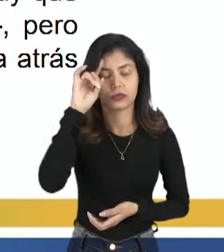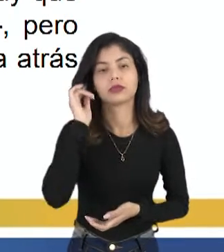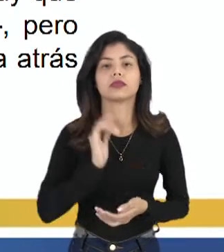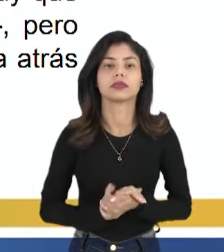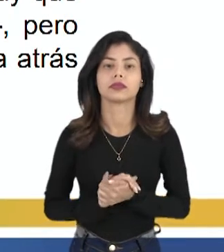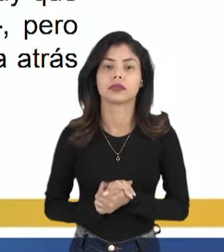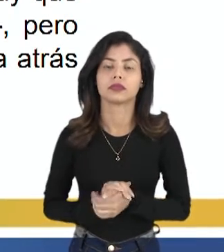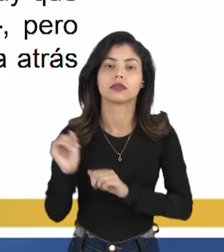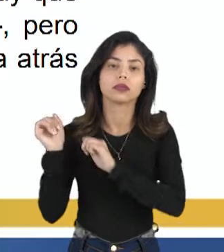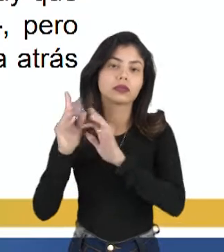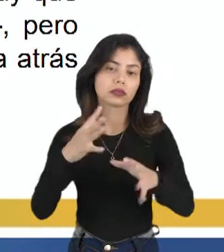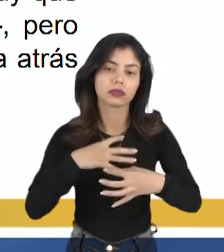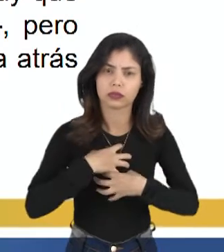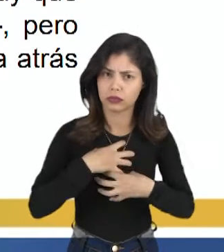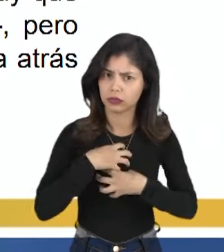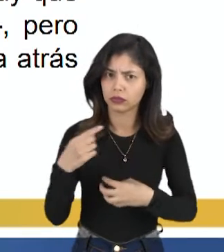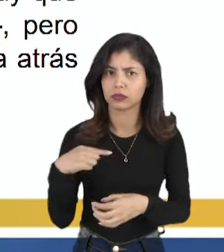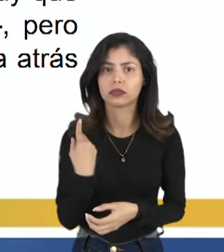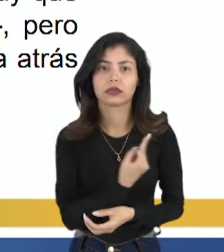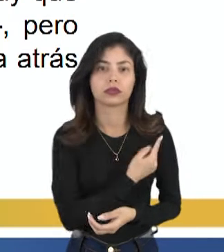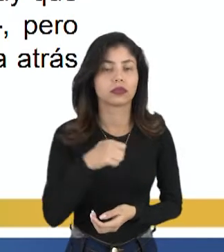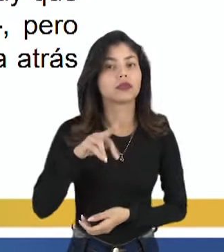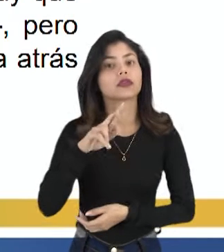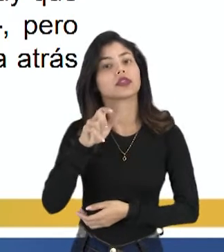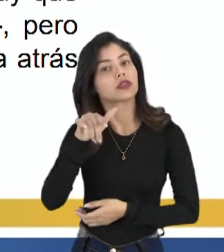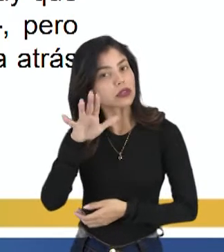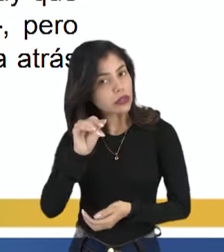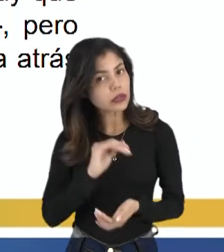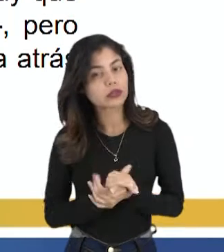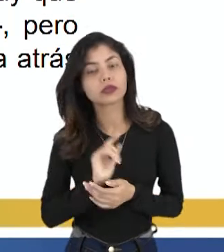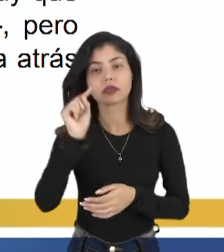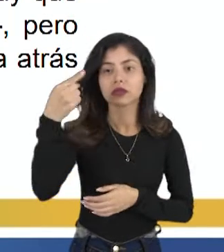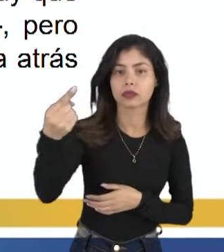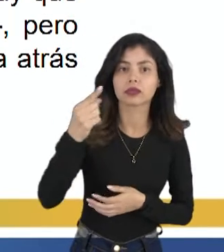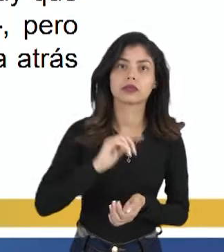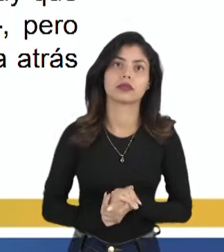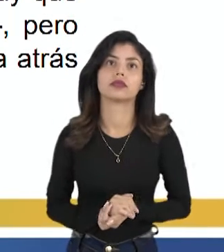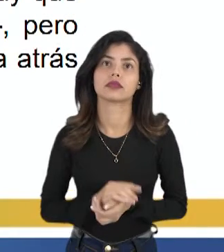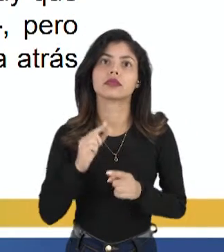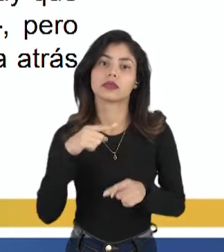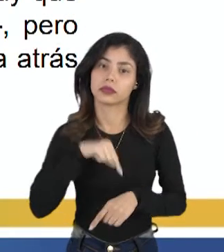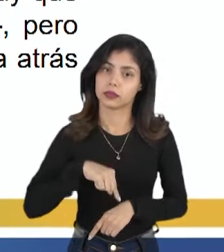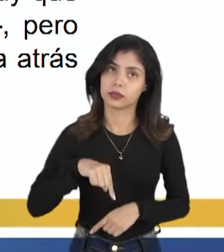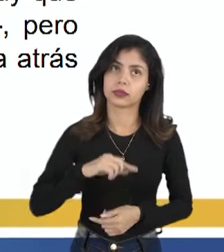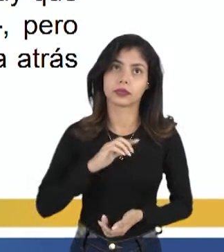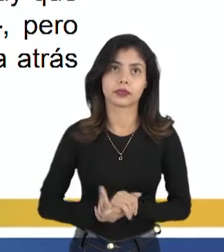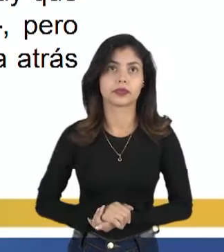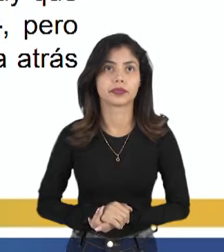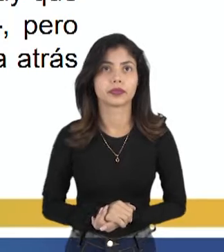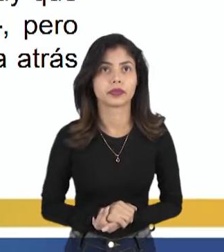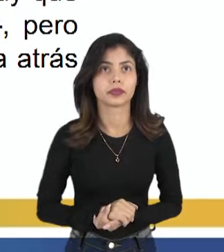têm que carregar com esse sentimento de nostalgia de ser de lá, porém, estar aqui.